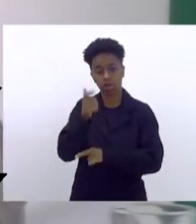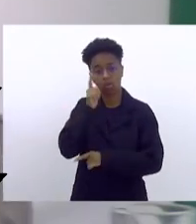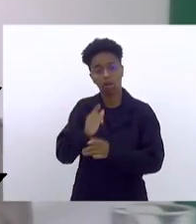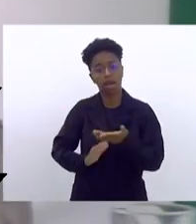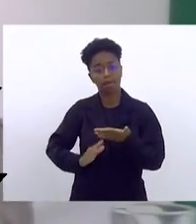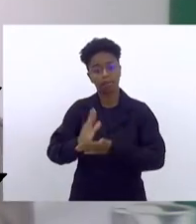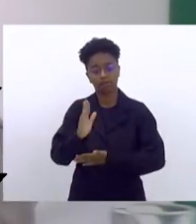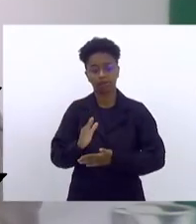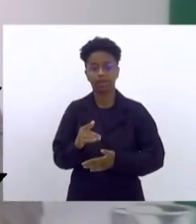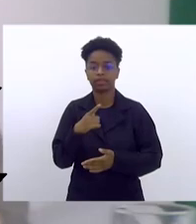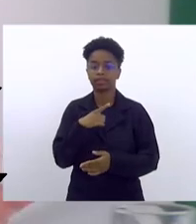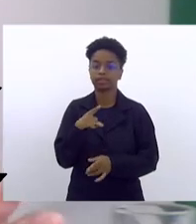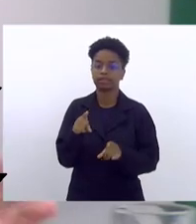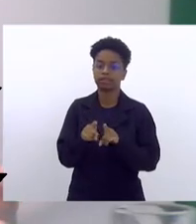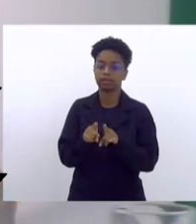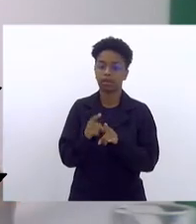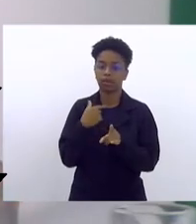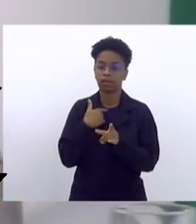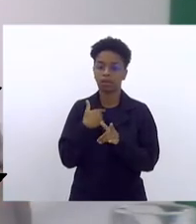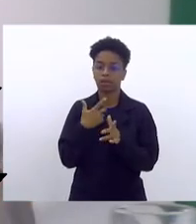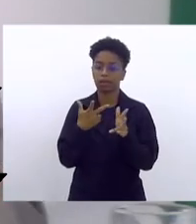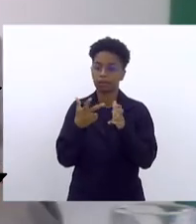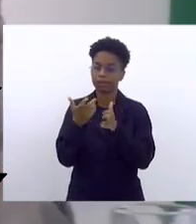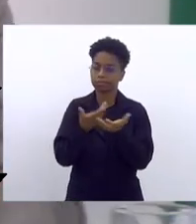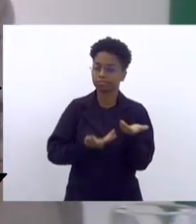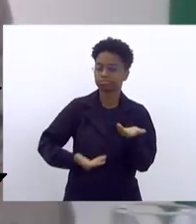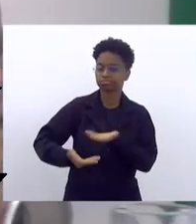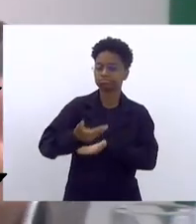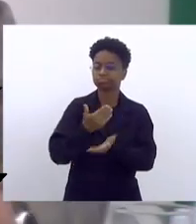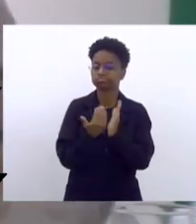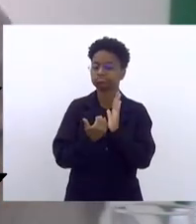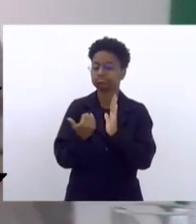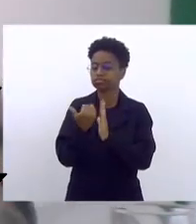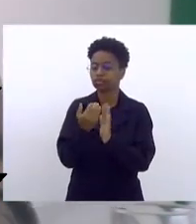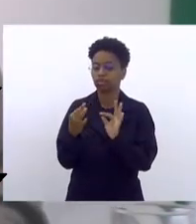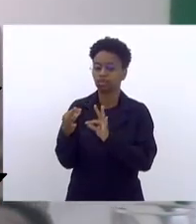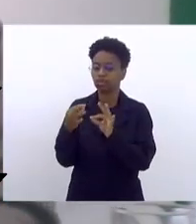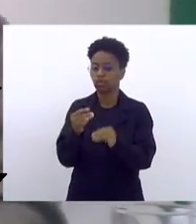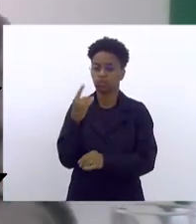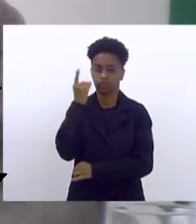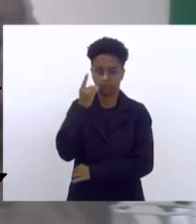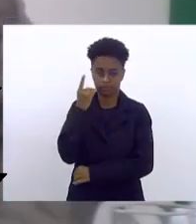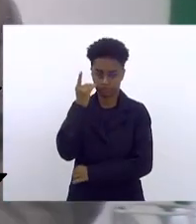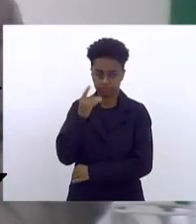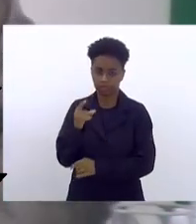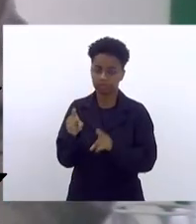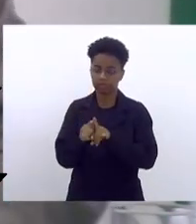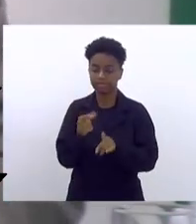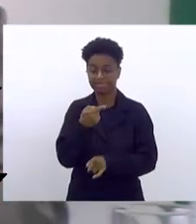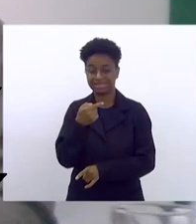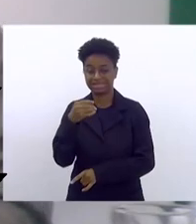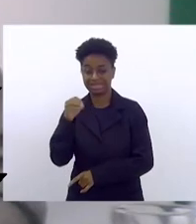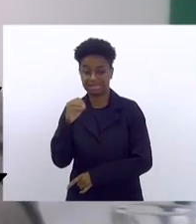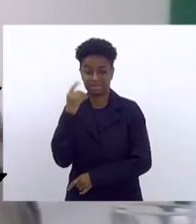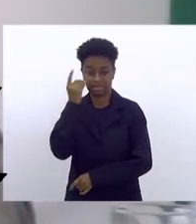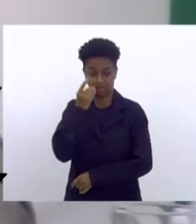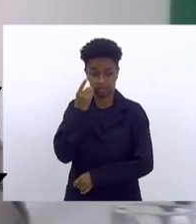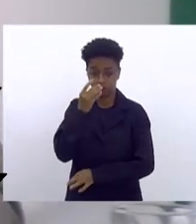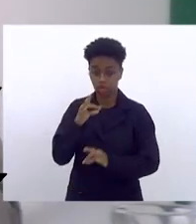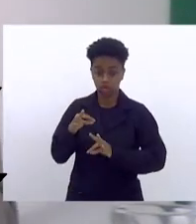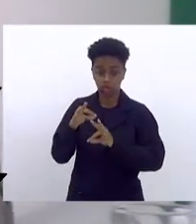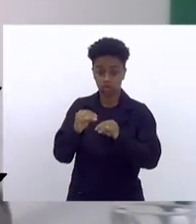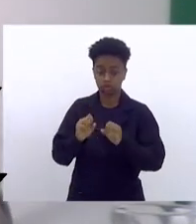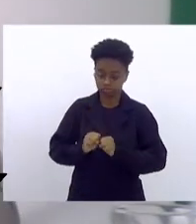eu estou vendo essa integração muito grande entre todos os deputados entre os 70 deputados todos